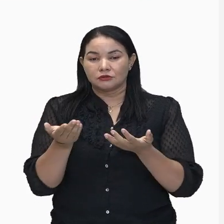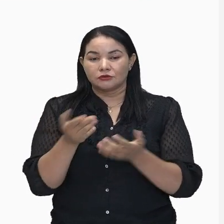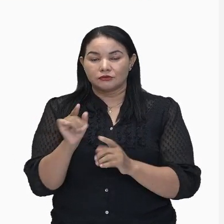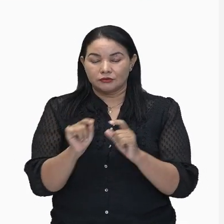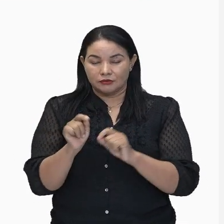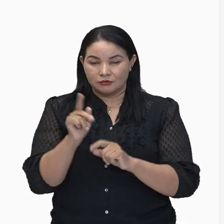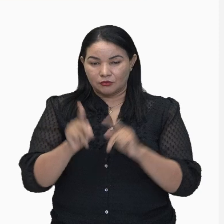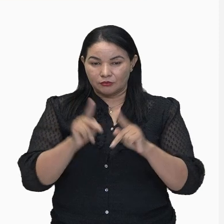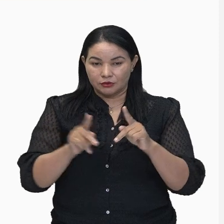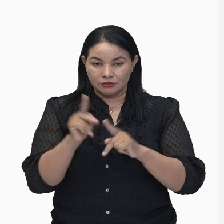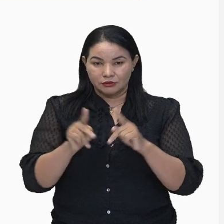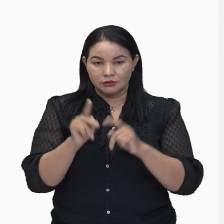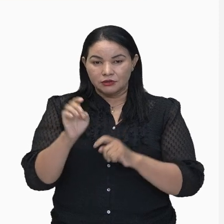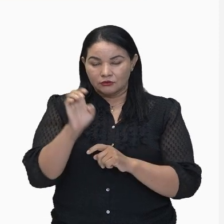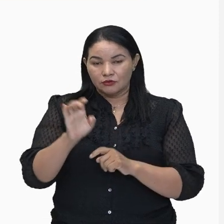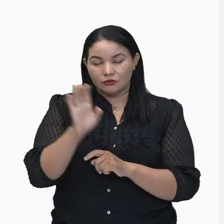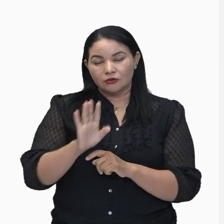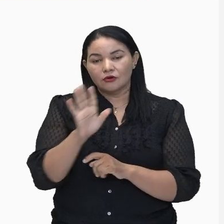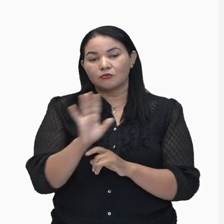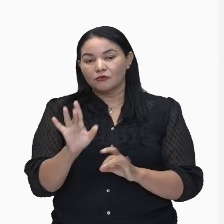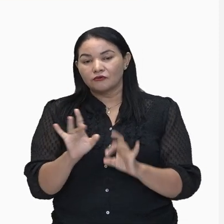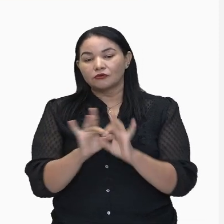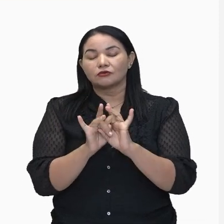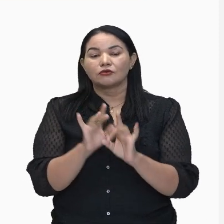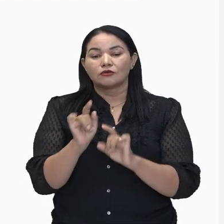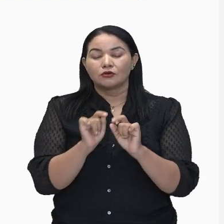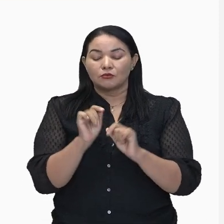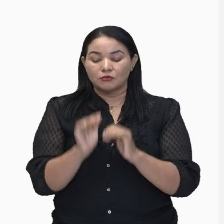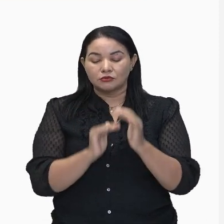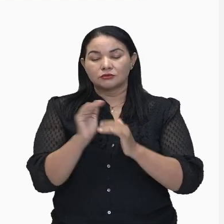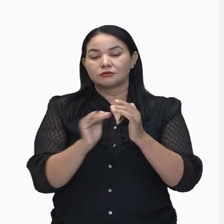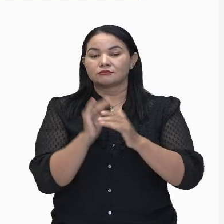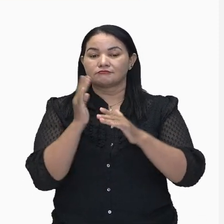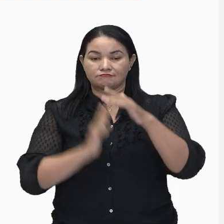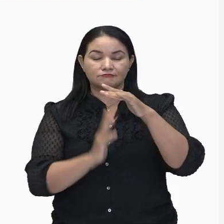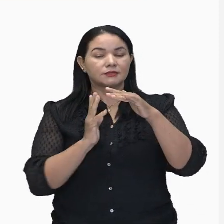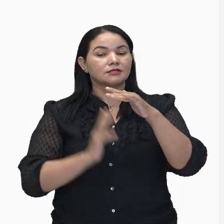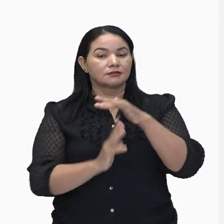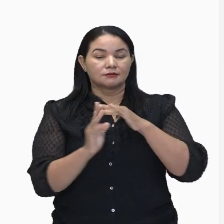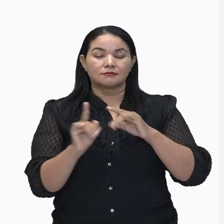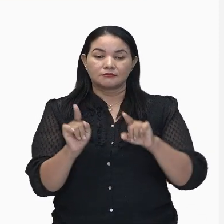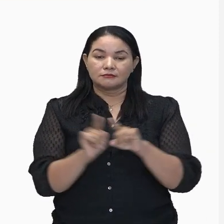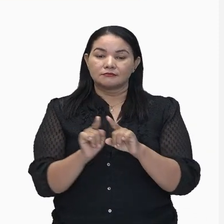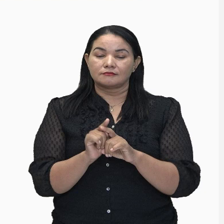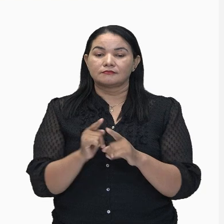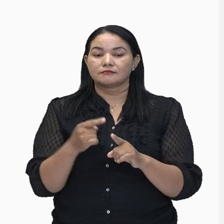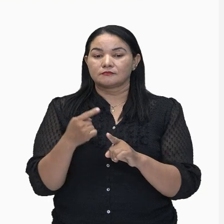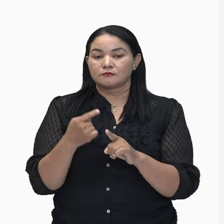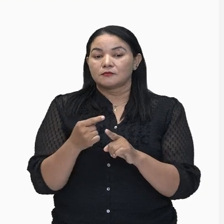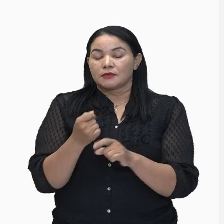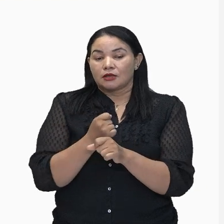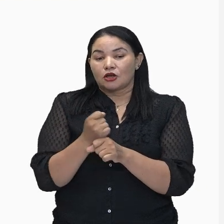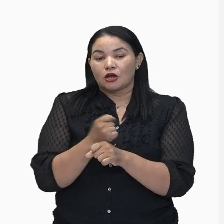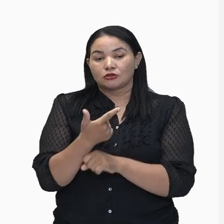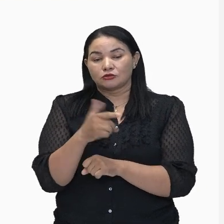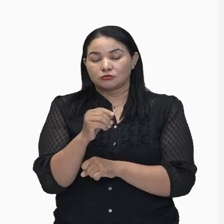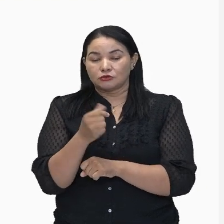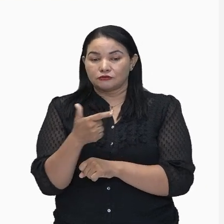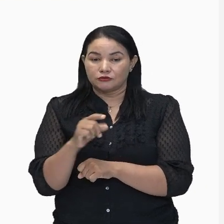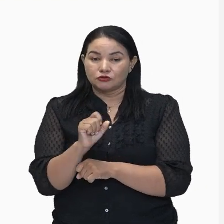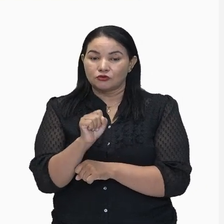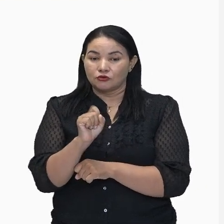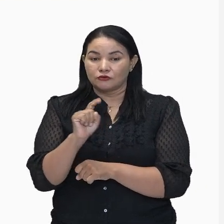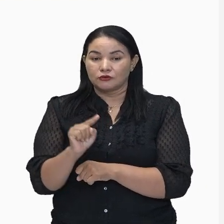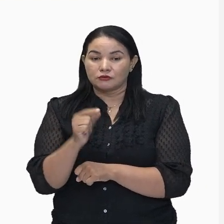na Europa vai estar vinculado ao quê? Ao processo de imigração, né? Que em 2020, 8,6 milhões